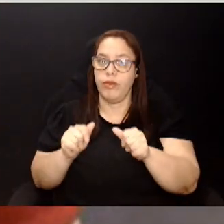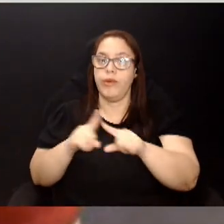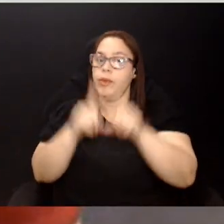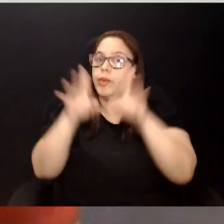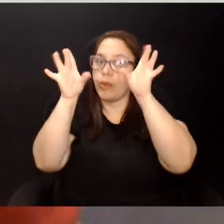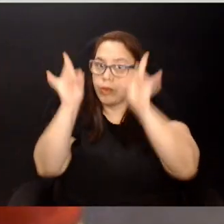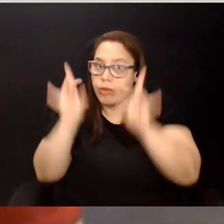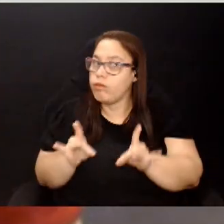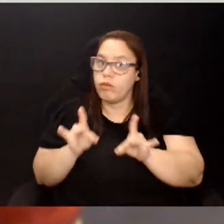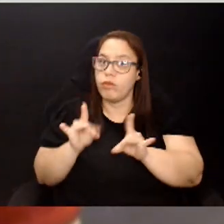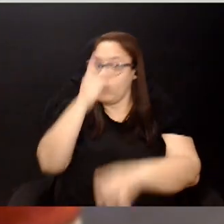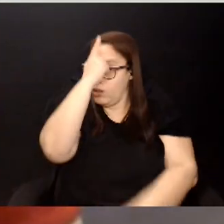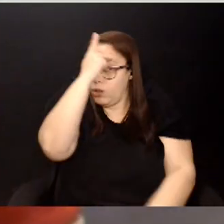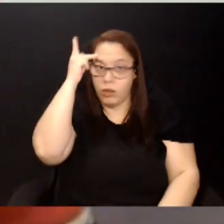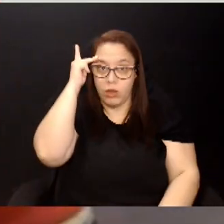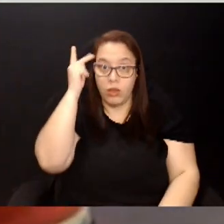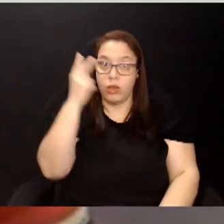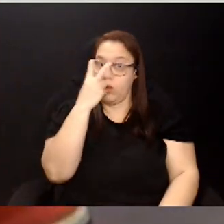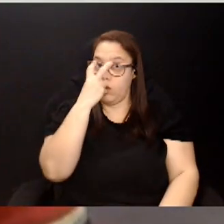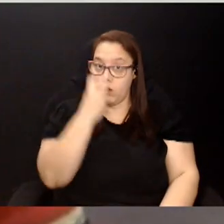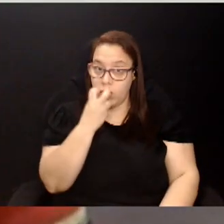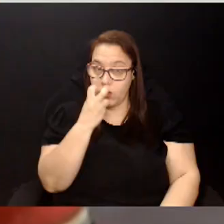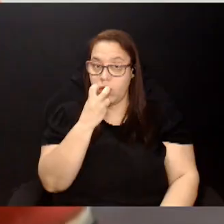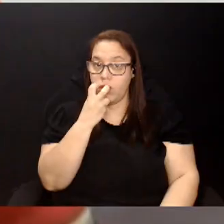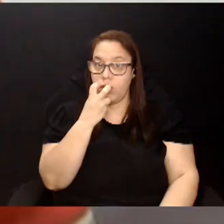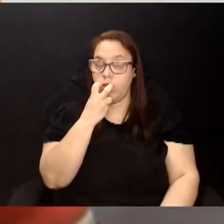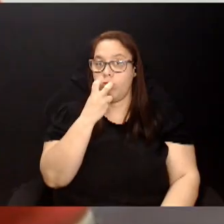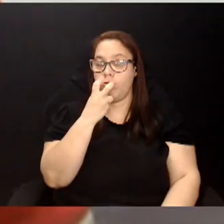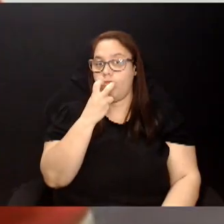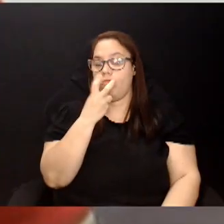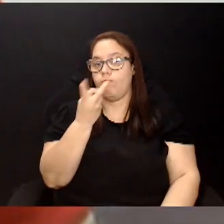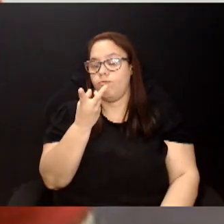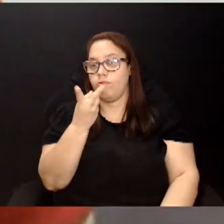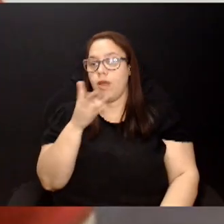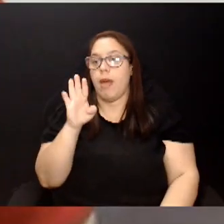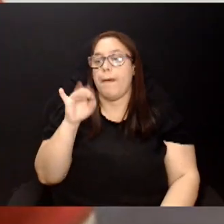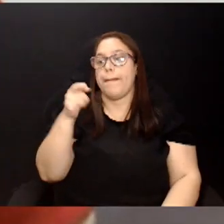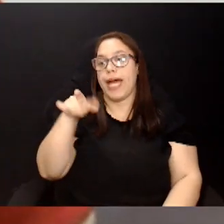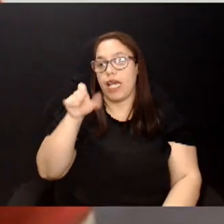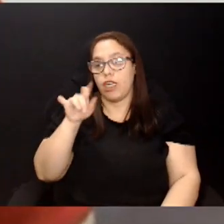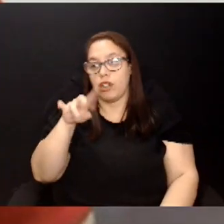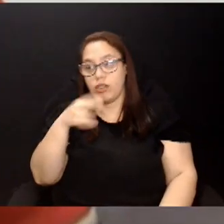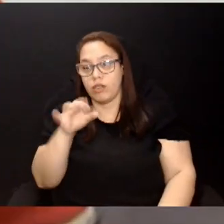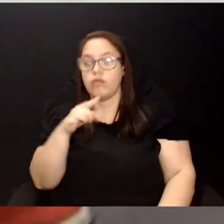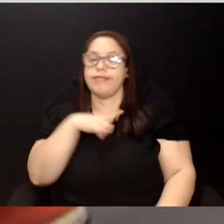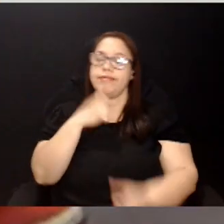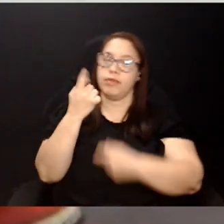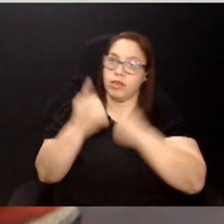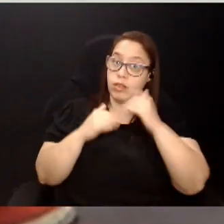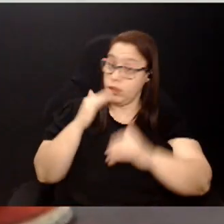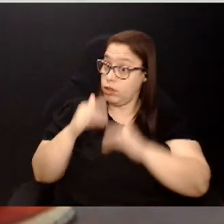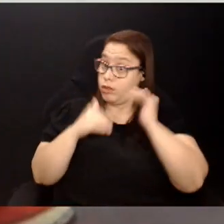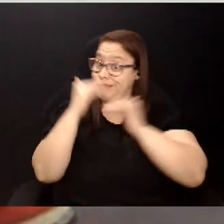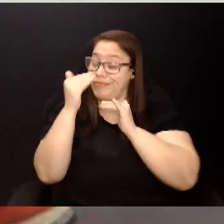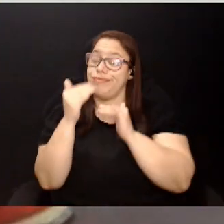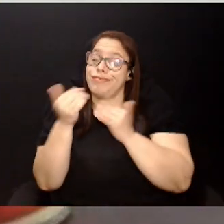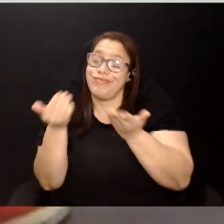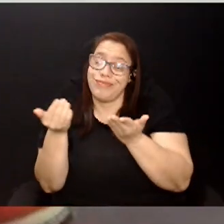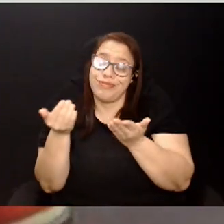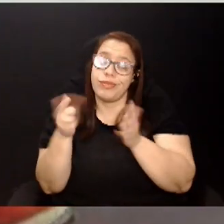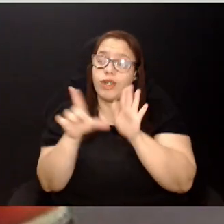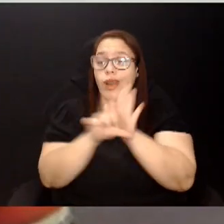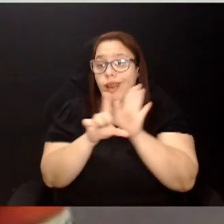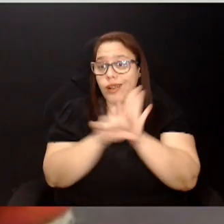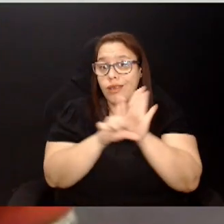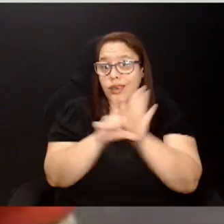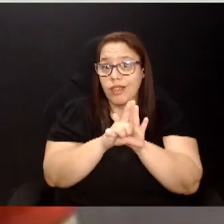para a pessoa cega e com baixa visão, que, como bem você colocou, né, existem alguns avanços na legislação,